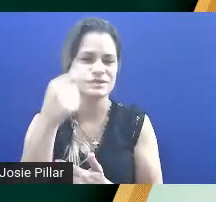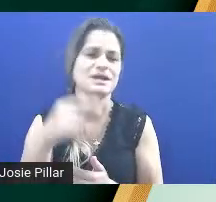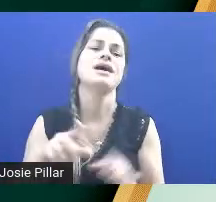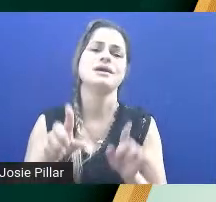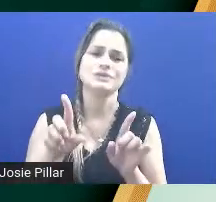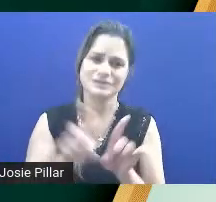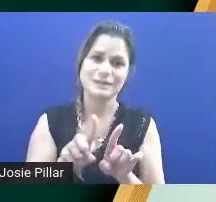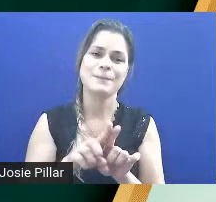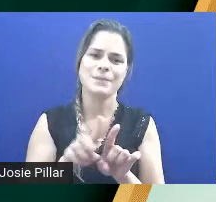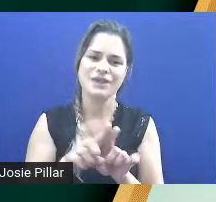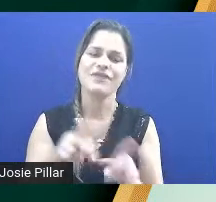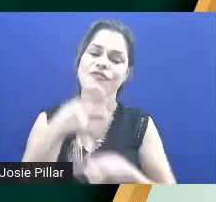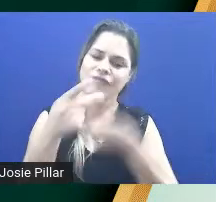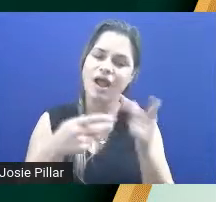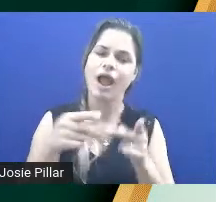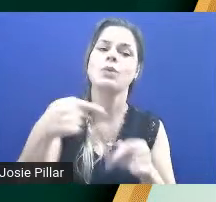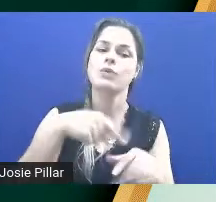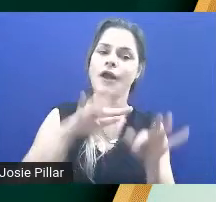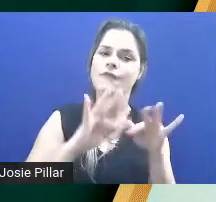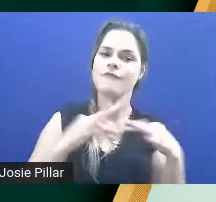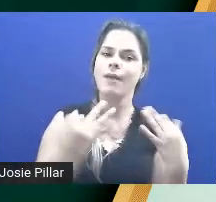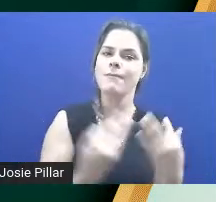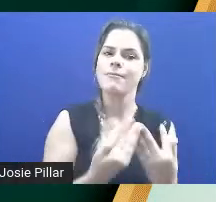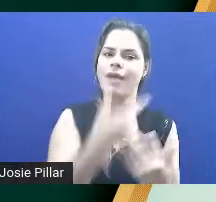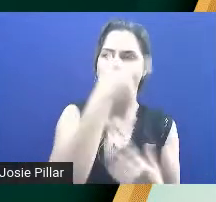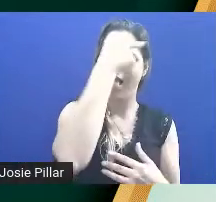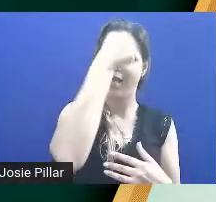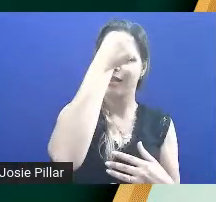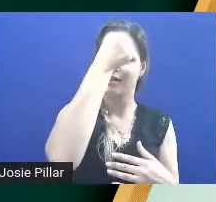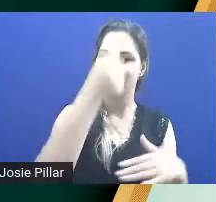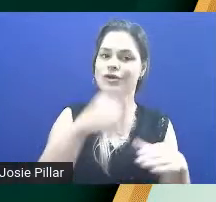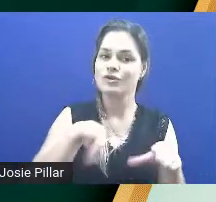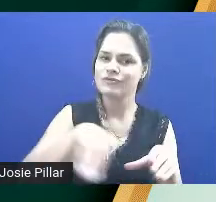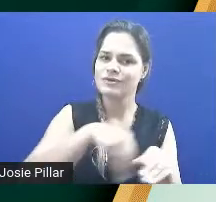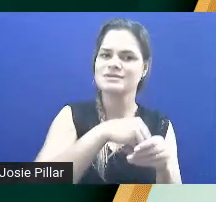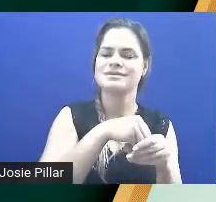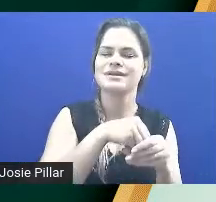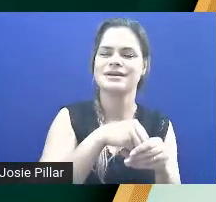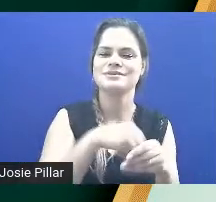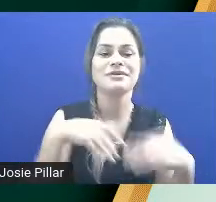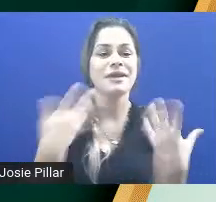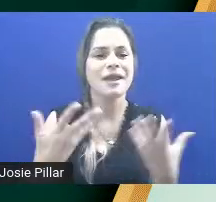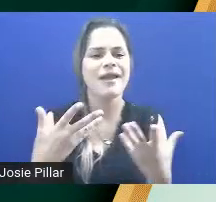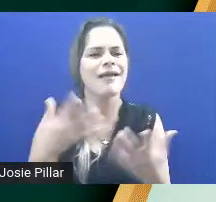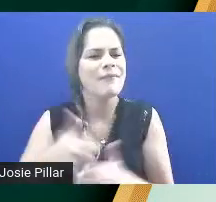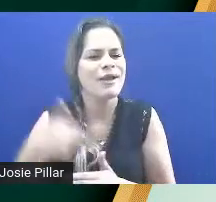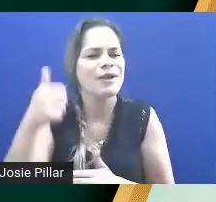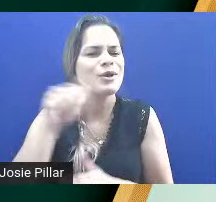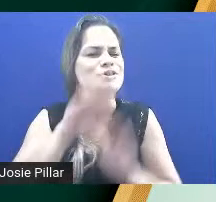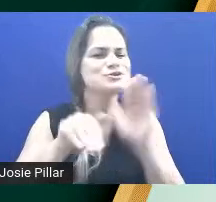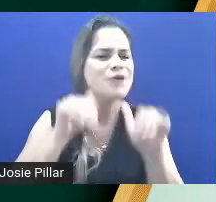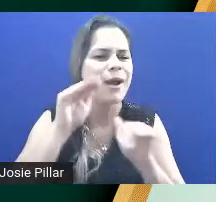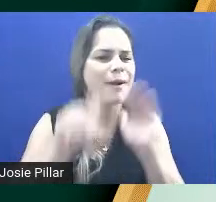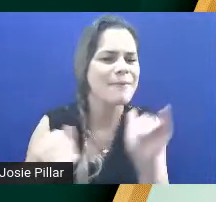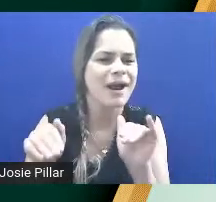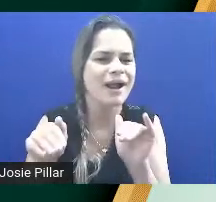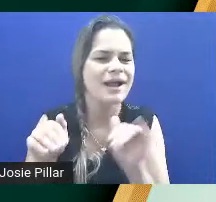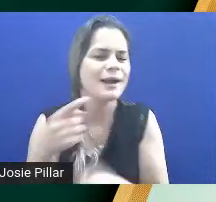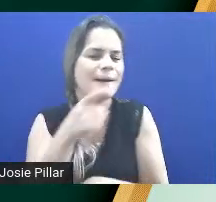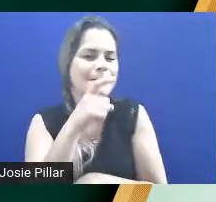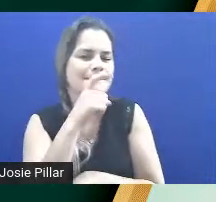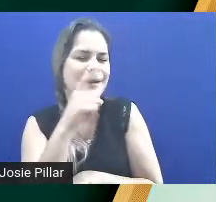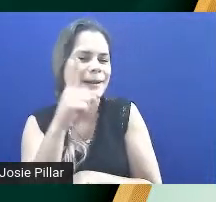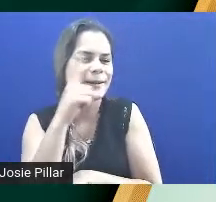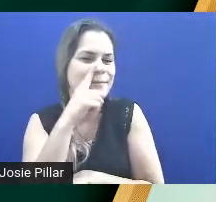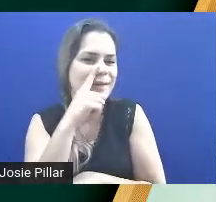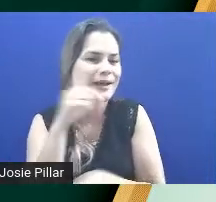dentro dela. E nesse contexto, quem melhor para chamar de pai e mãe do que nossos amados profinhos? Mesmo com